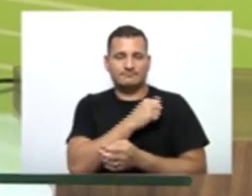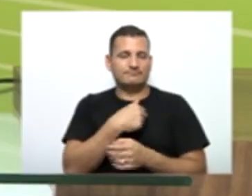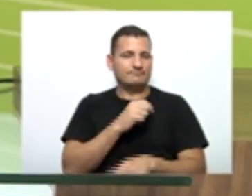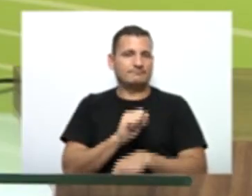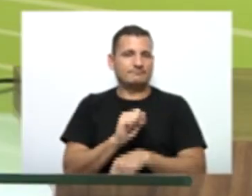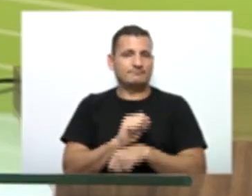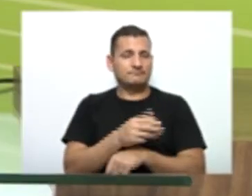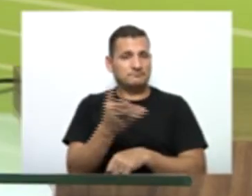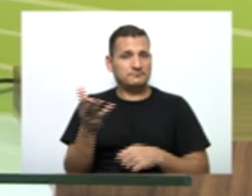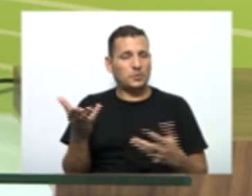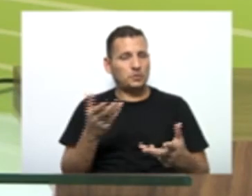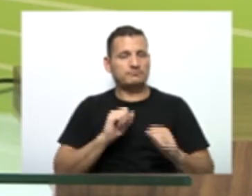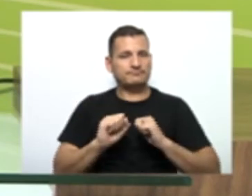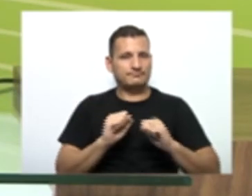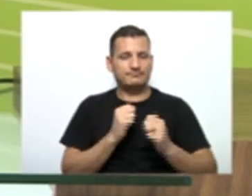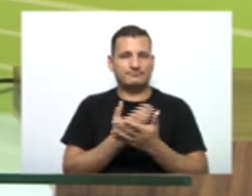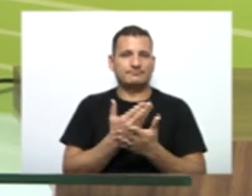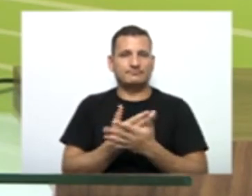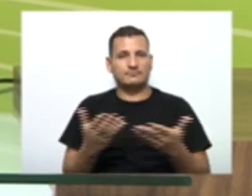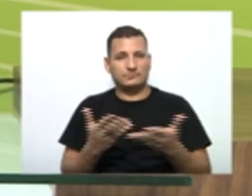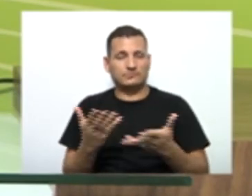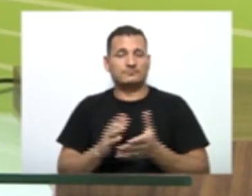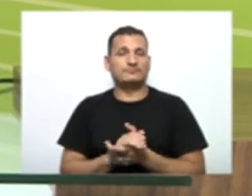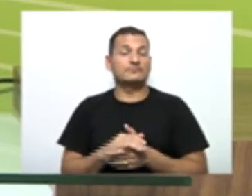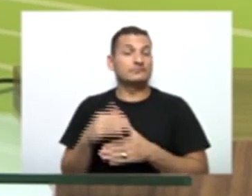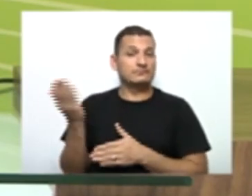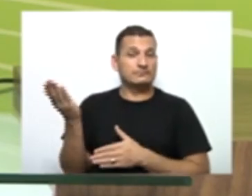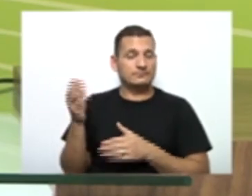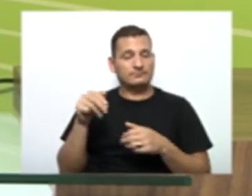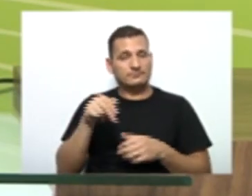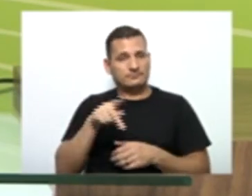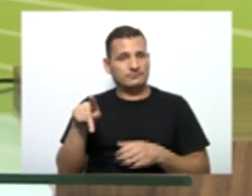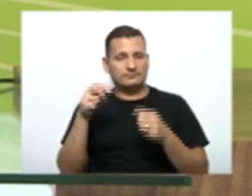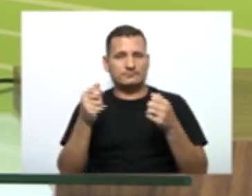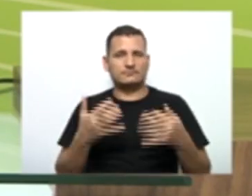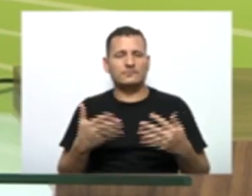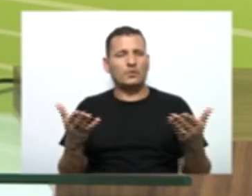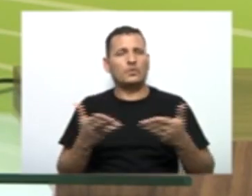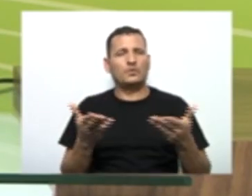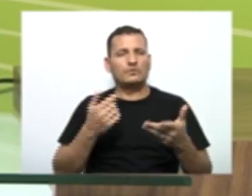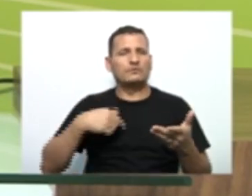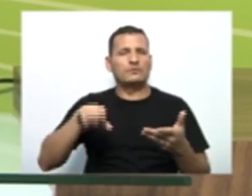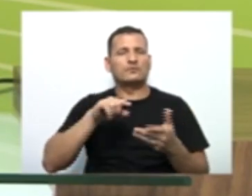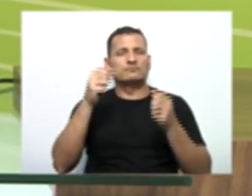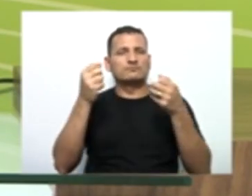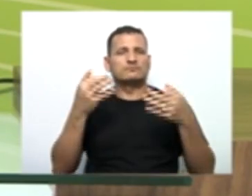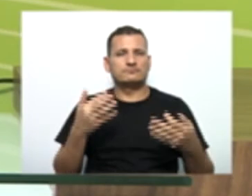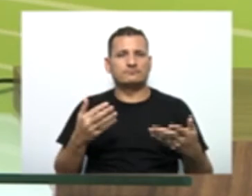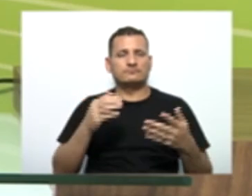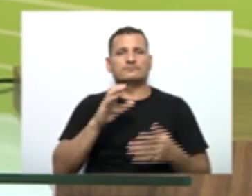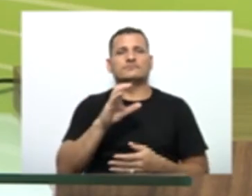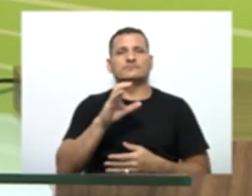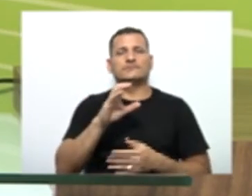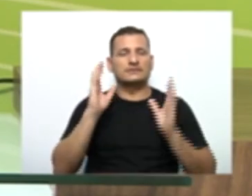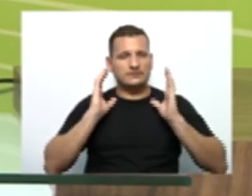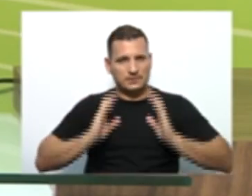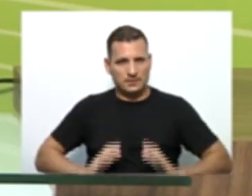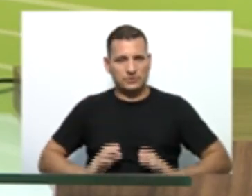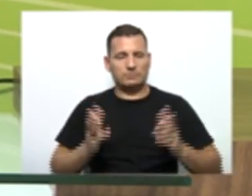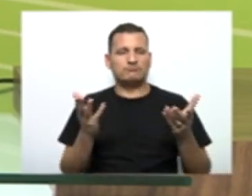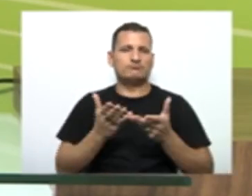bastante empolgados para a aula de hoje. Como o professor Cássio falou, hoje nós vamos conversar sobre o tema da cidadania, algo